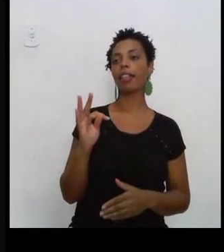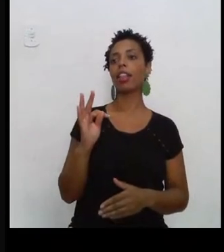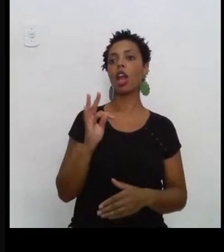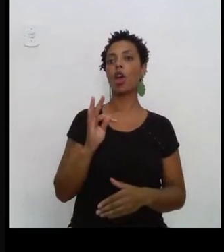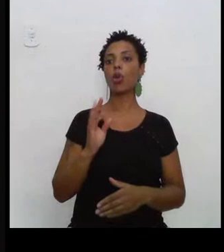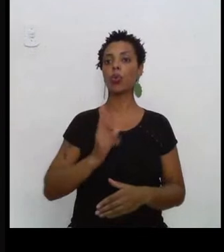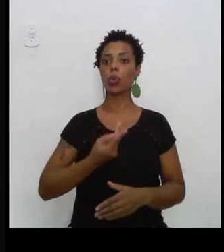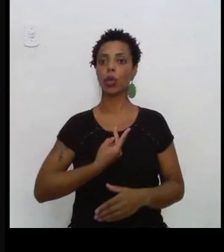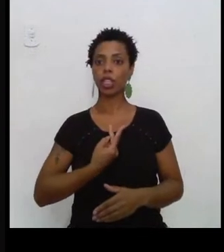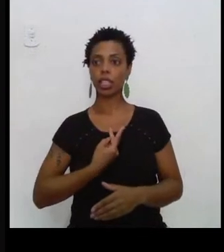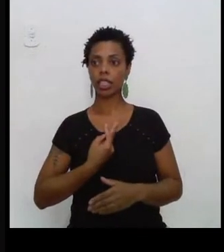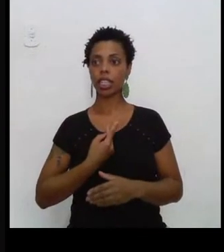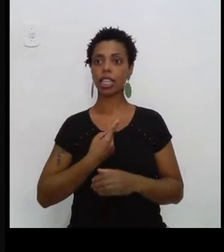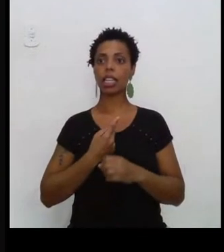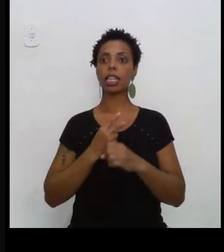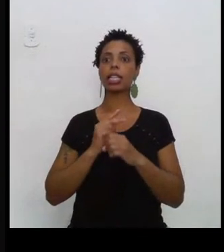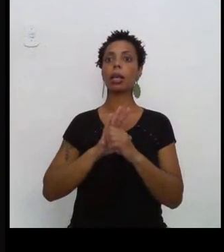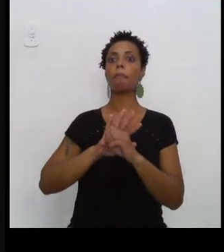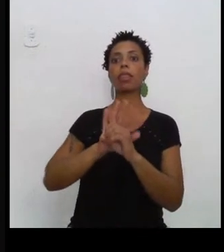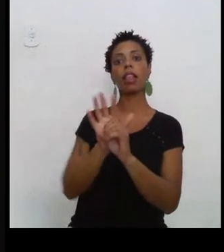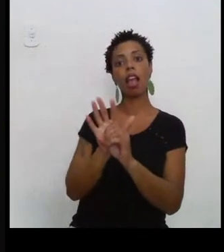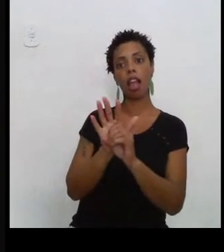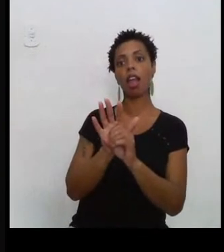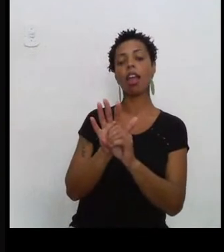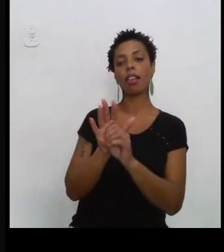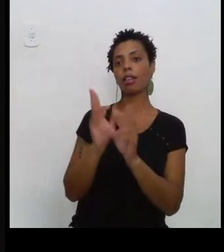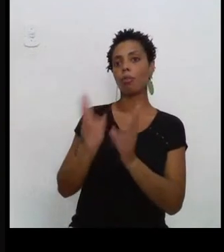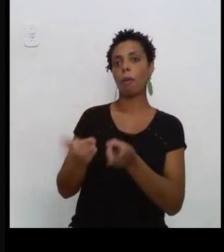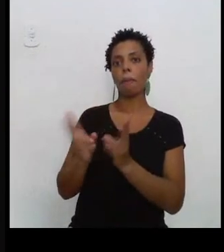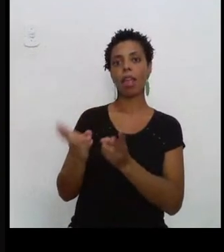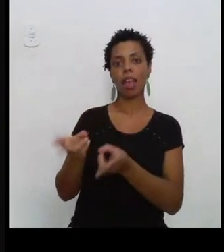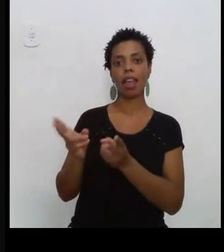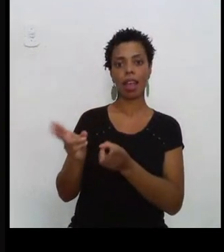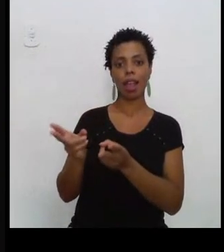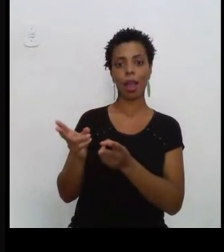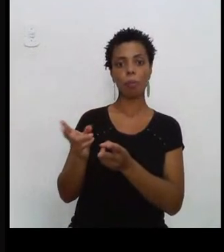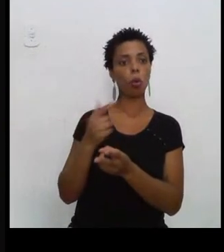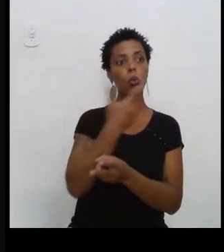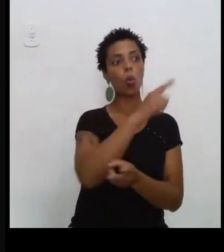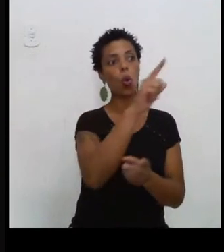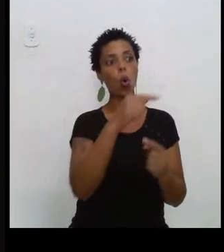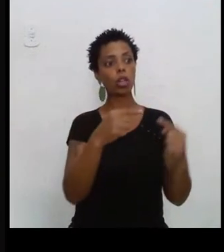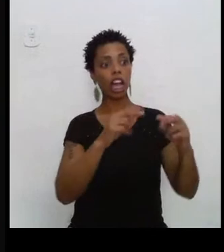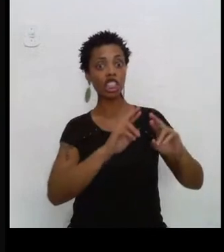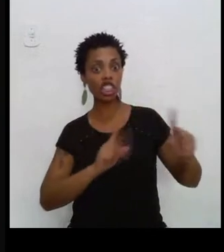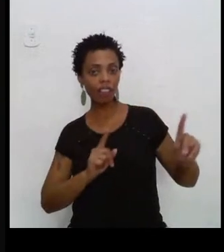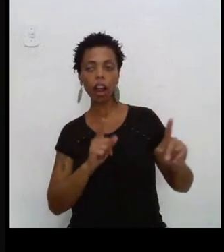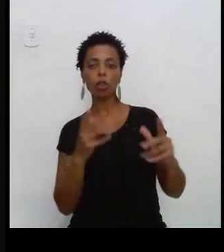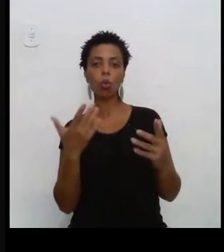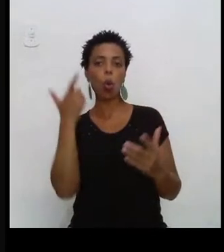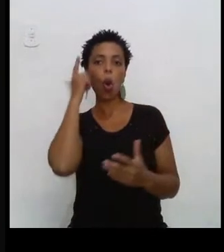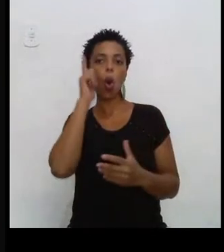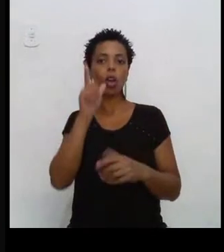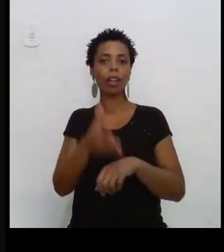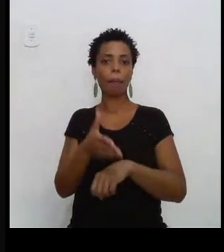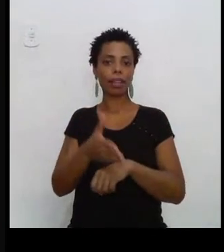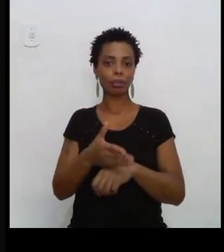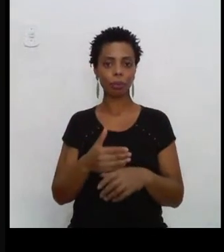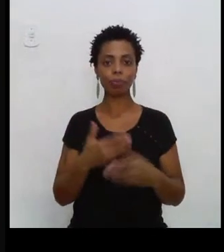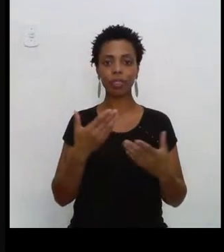Odete pedir todas mesmo não consigo